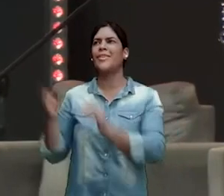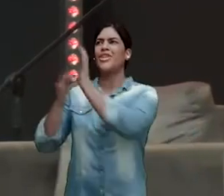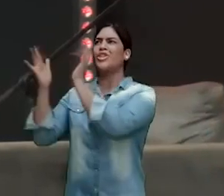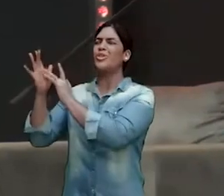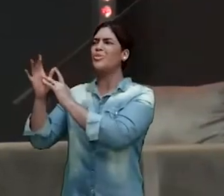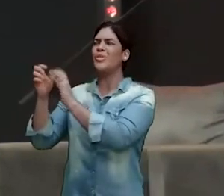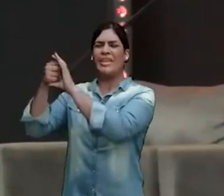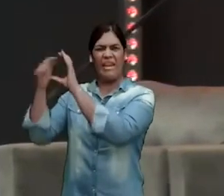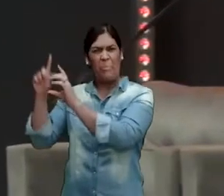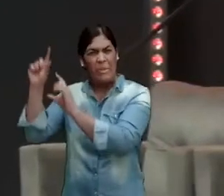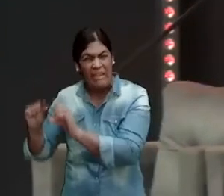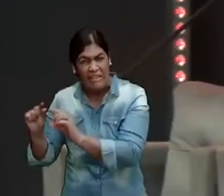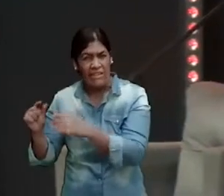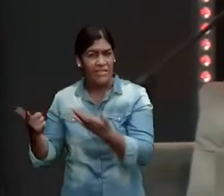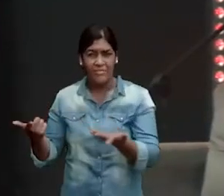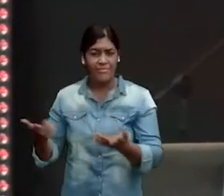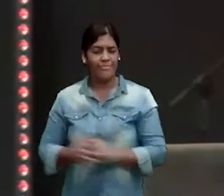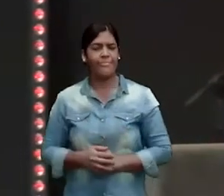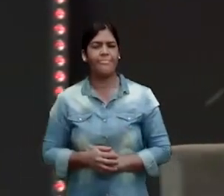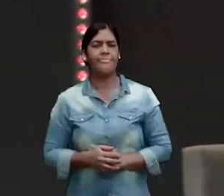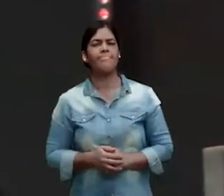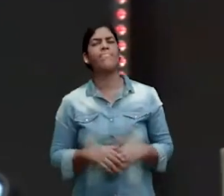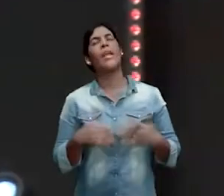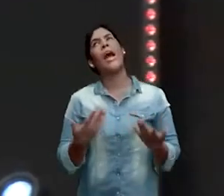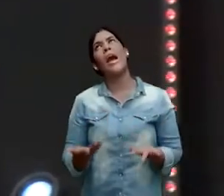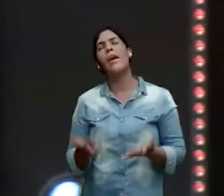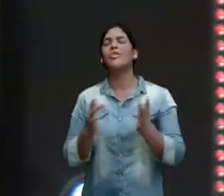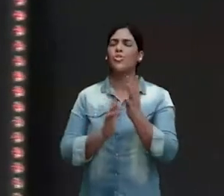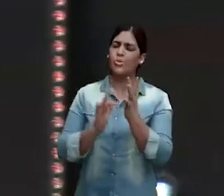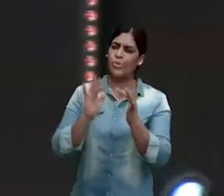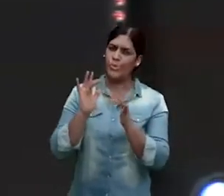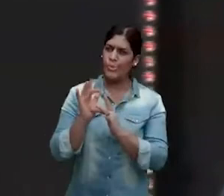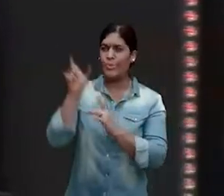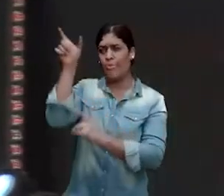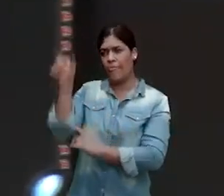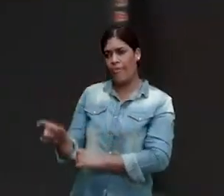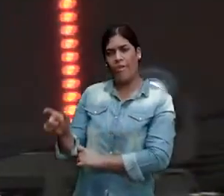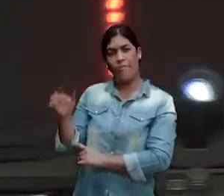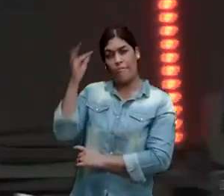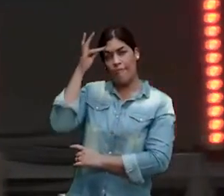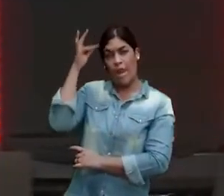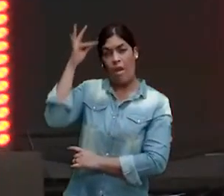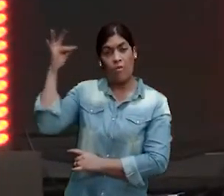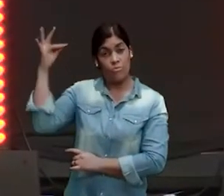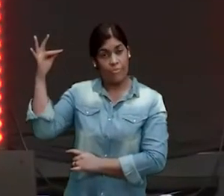colocar Jesus como Pensador aí ele foi um filósofo